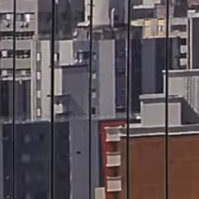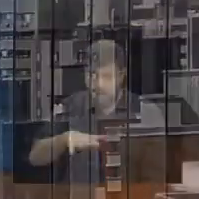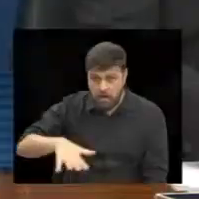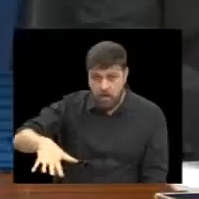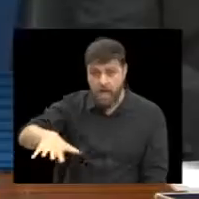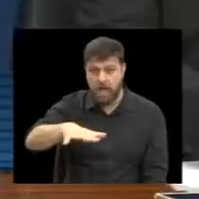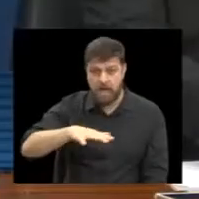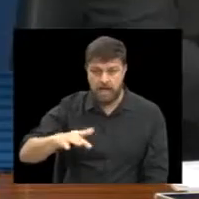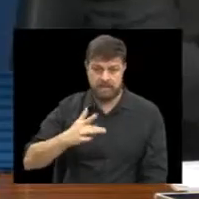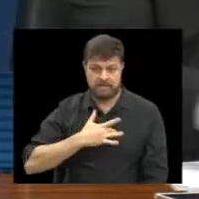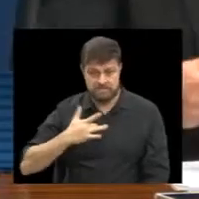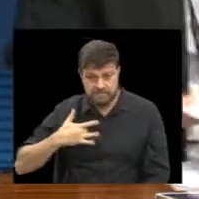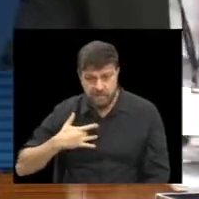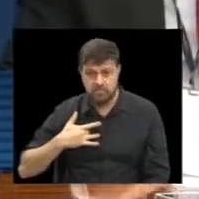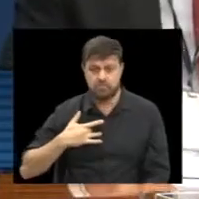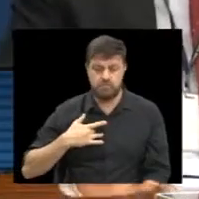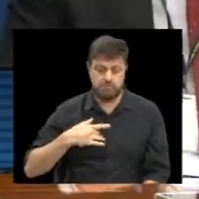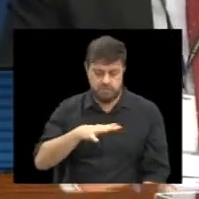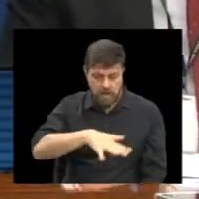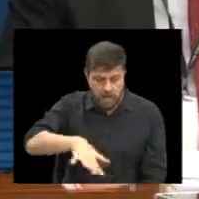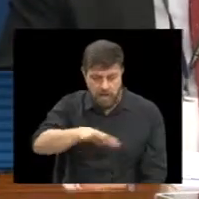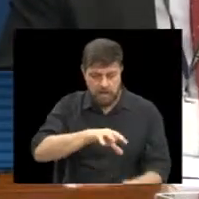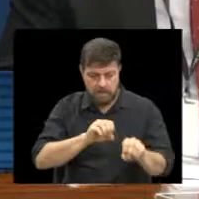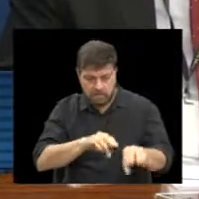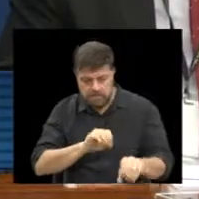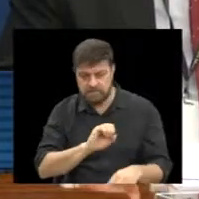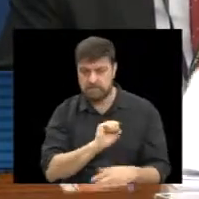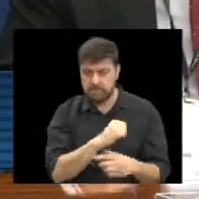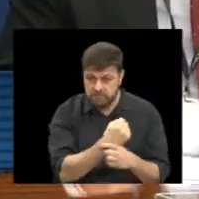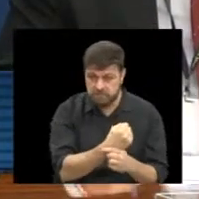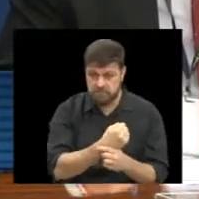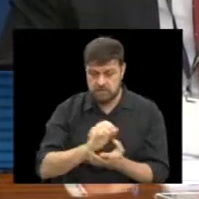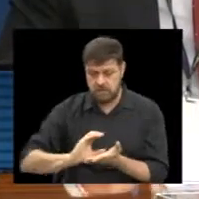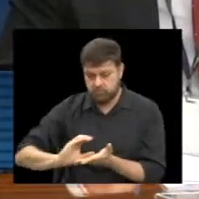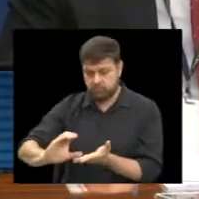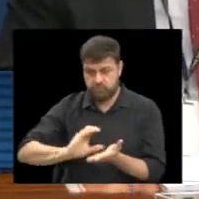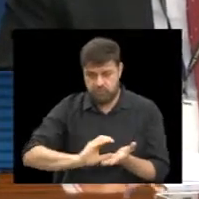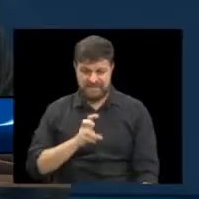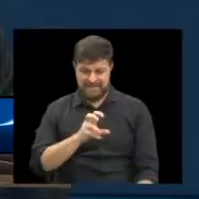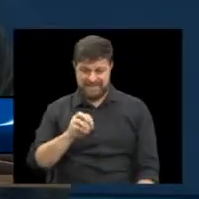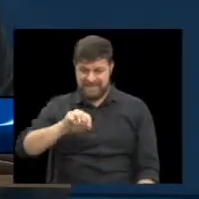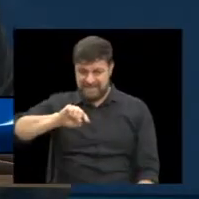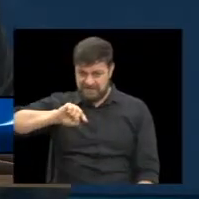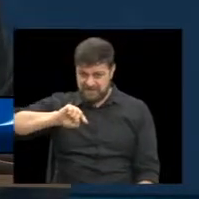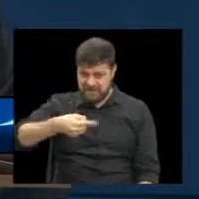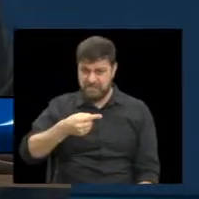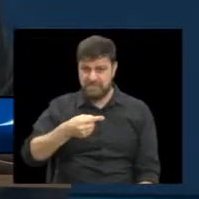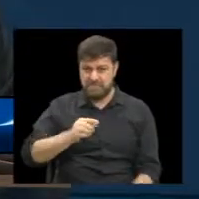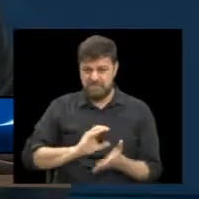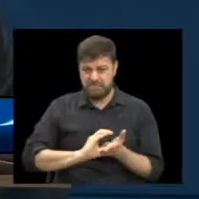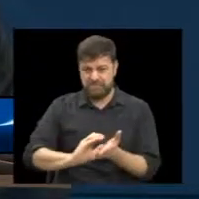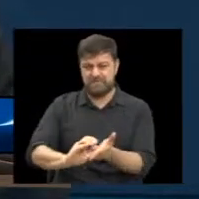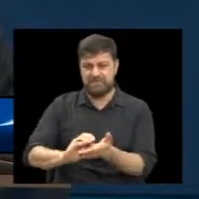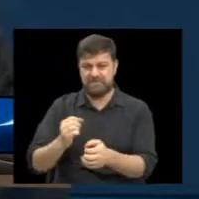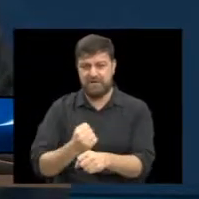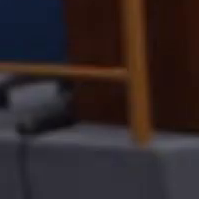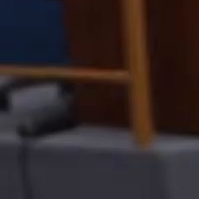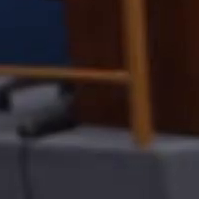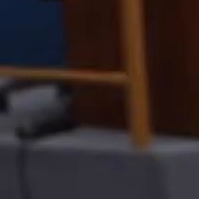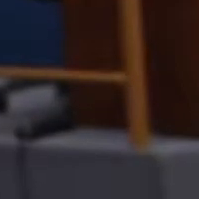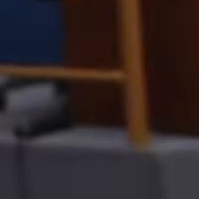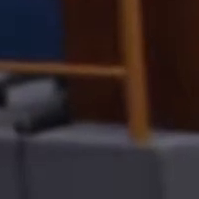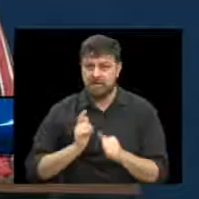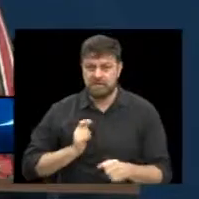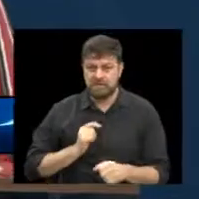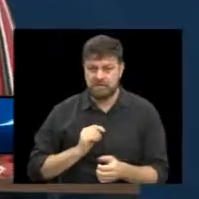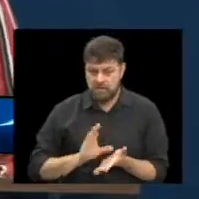reais. Aprovado por 28 votos a favor e 3 votos contrários dos vereadores Pedro Tourinho, do PT,